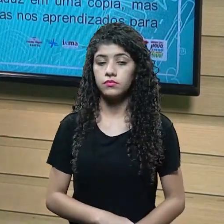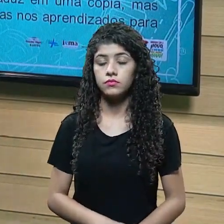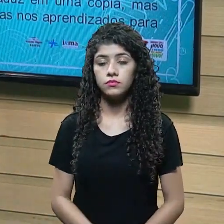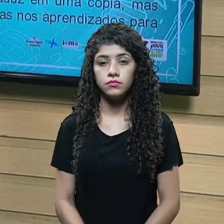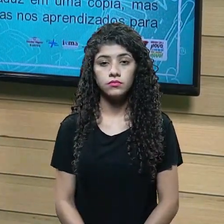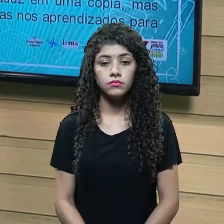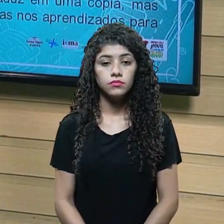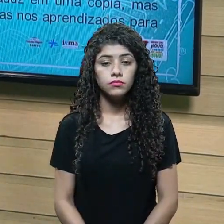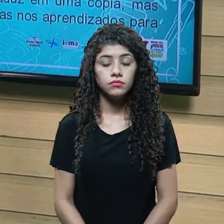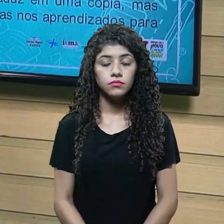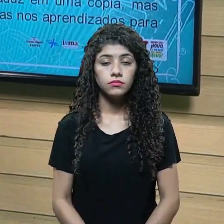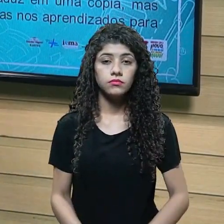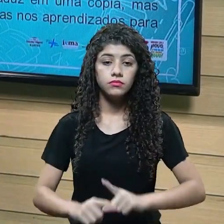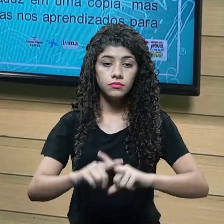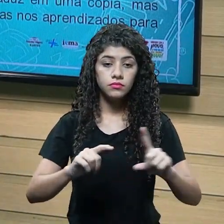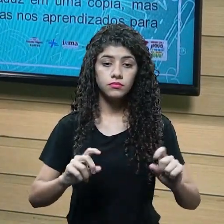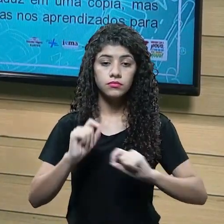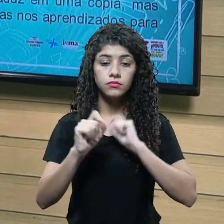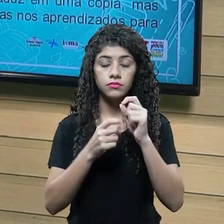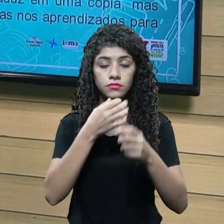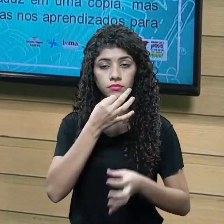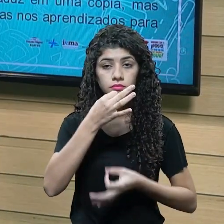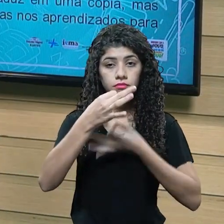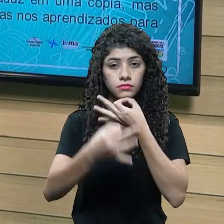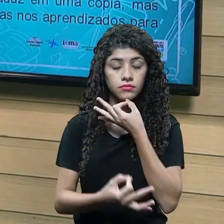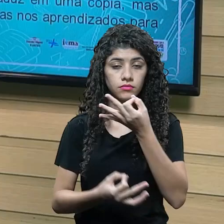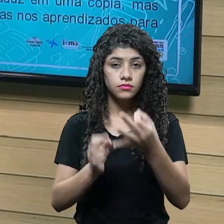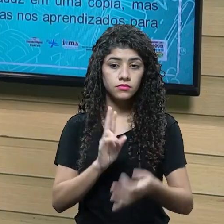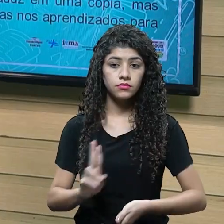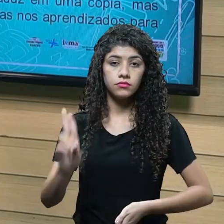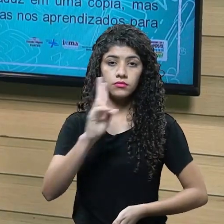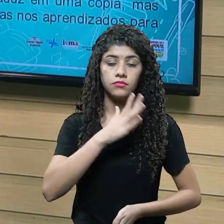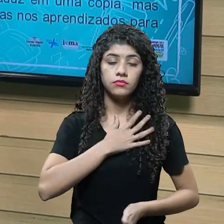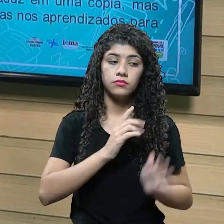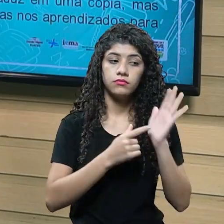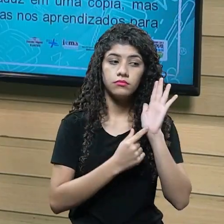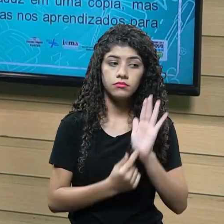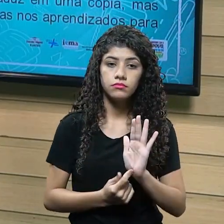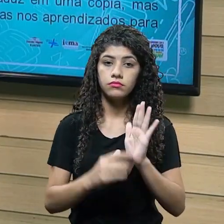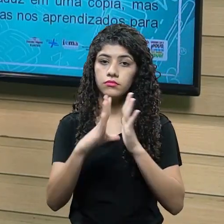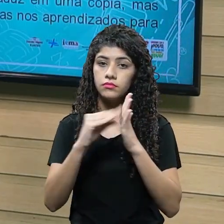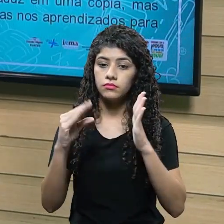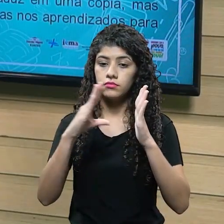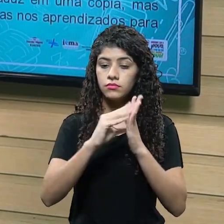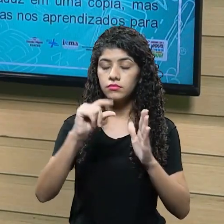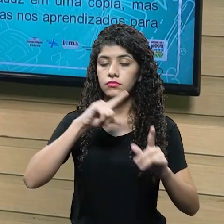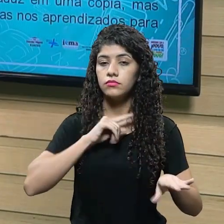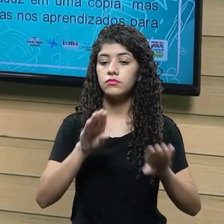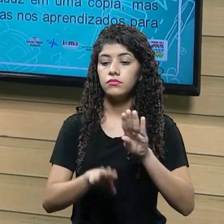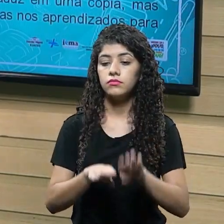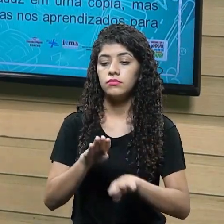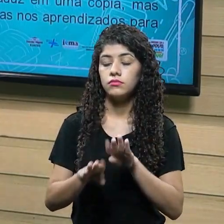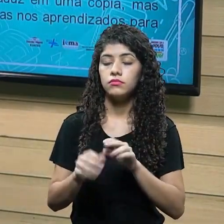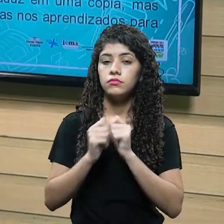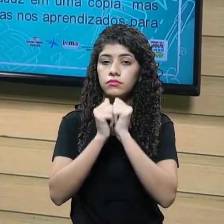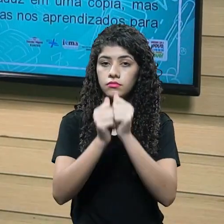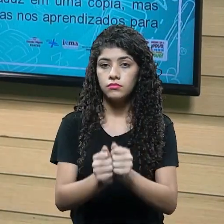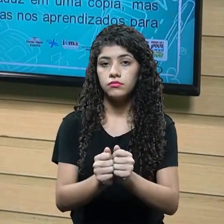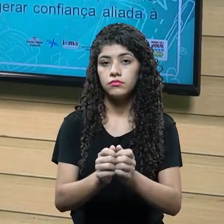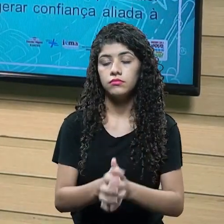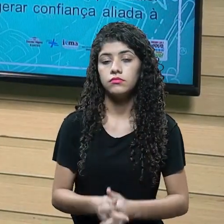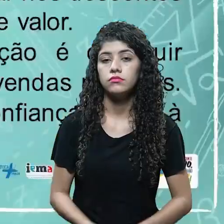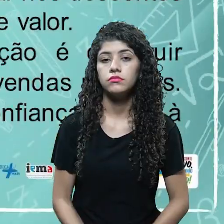bom? Só que eu utilizo e observo essas empresas para usar elas de referência para mim, assim me tornando competitiva junto a elas,